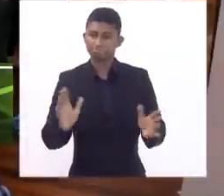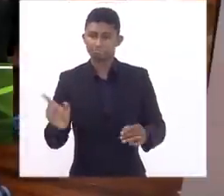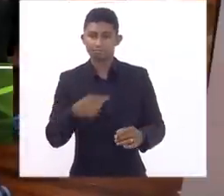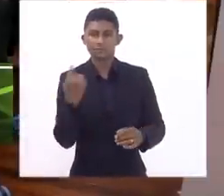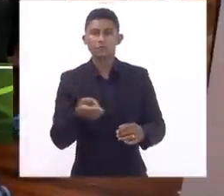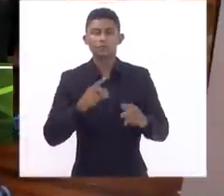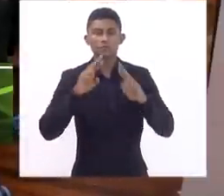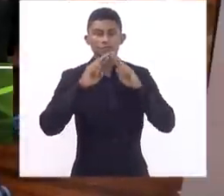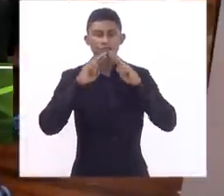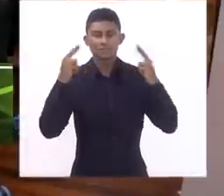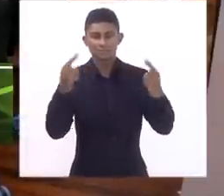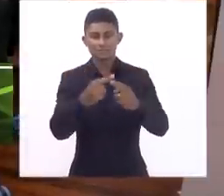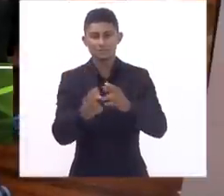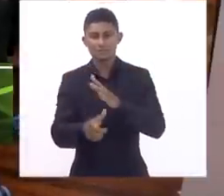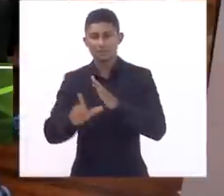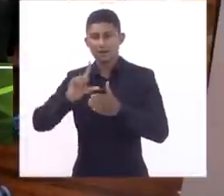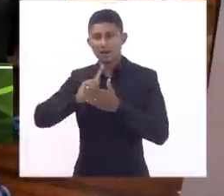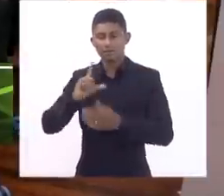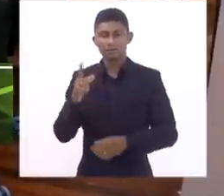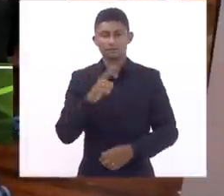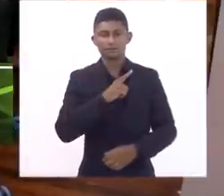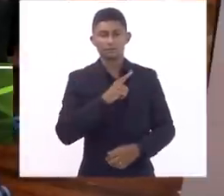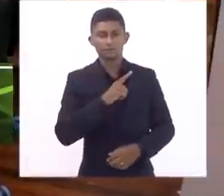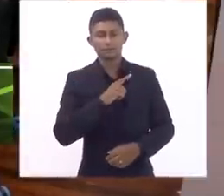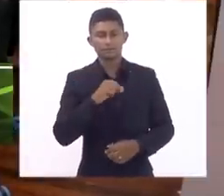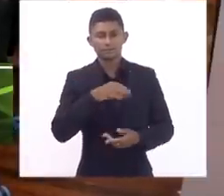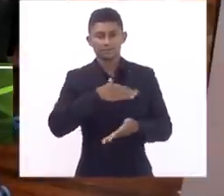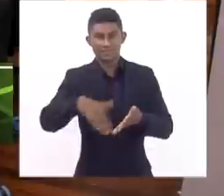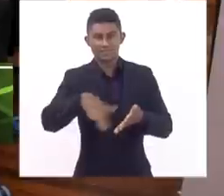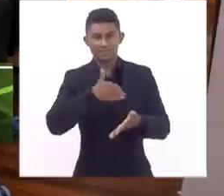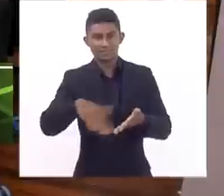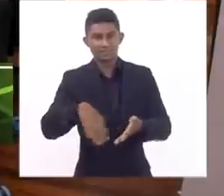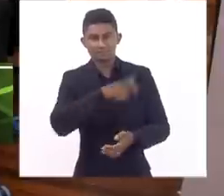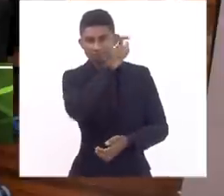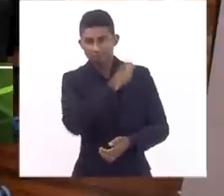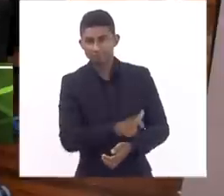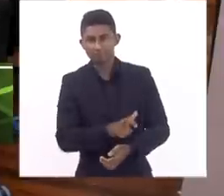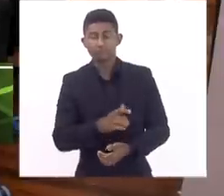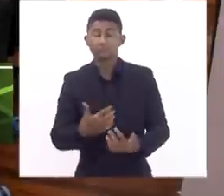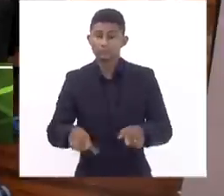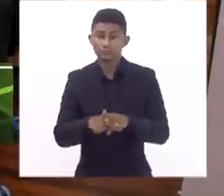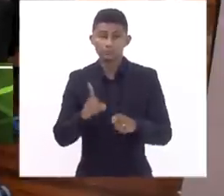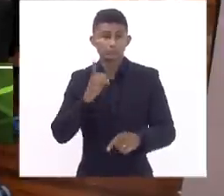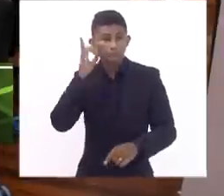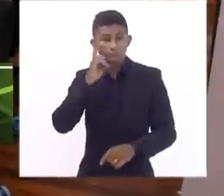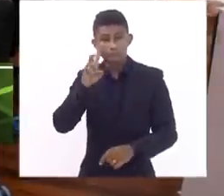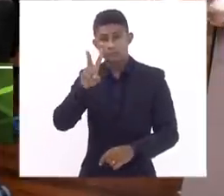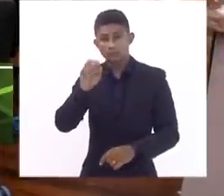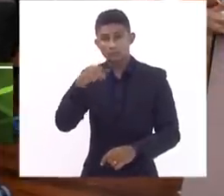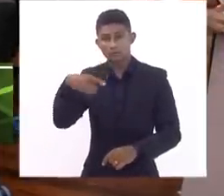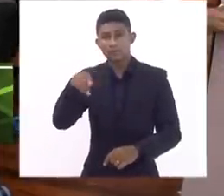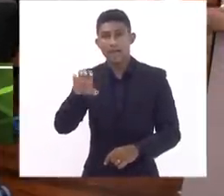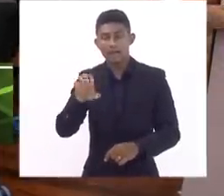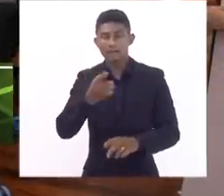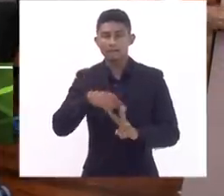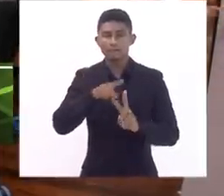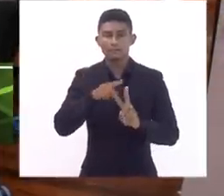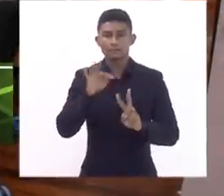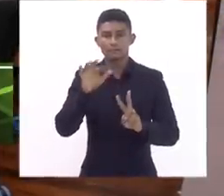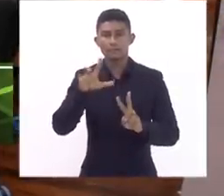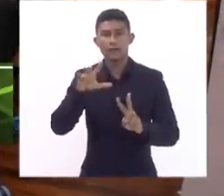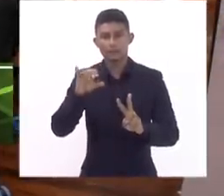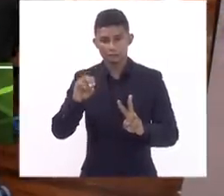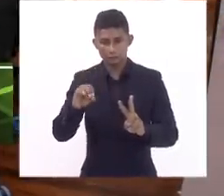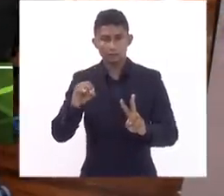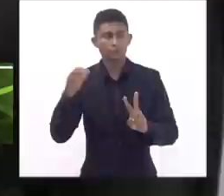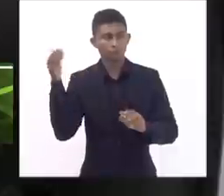fizemos uma reunião ampla com o secretário. O deputado Valdec participou, o deputado Flávio Serafim. Houve um desdobramento dessa